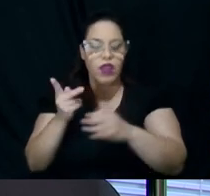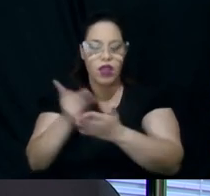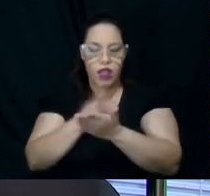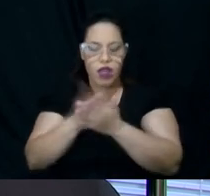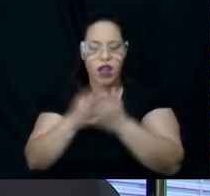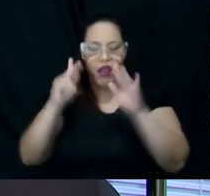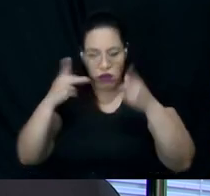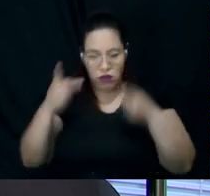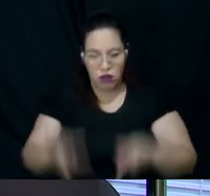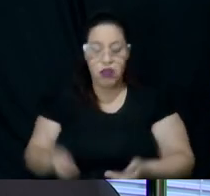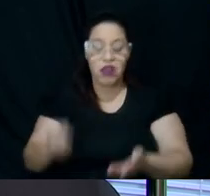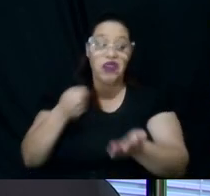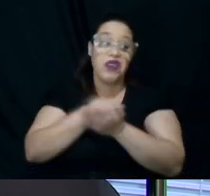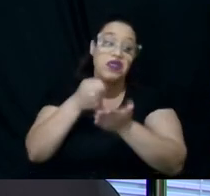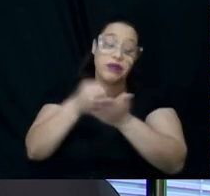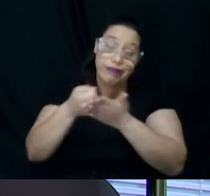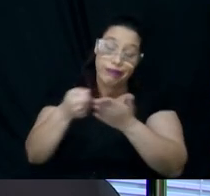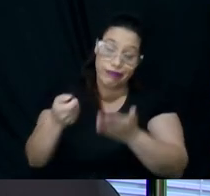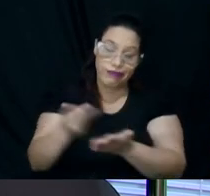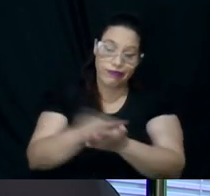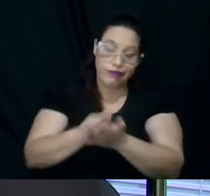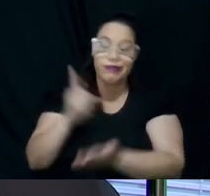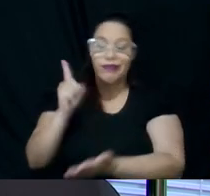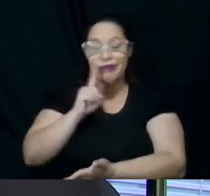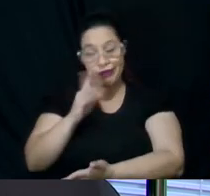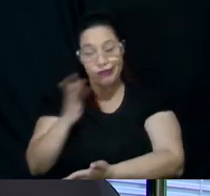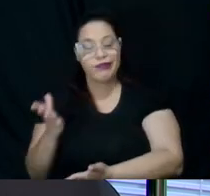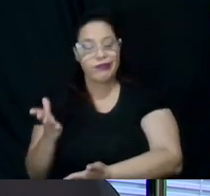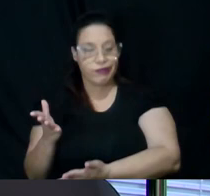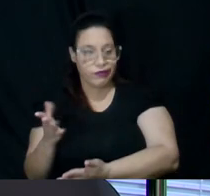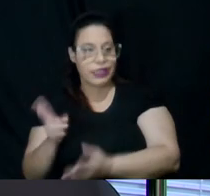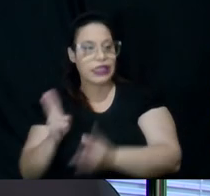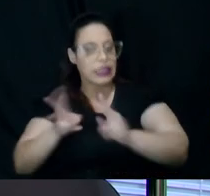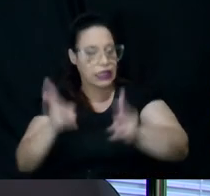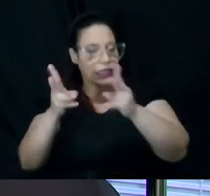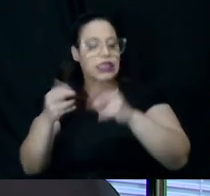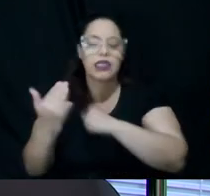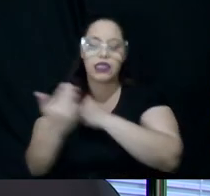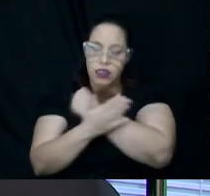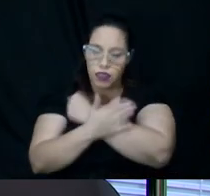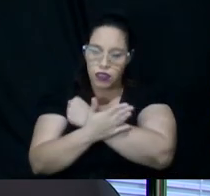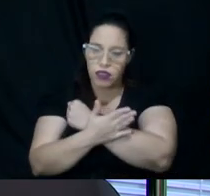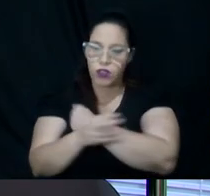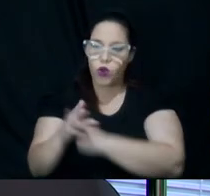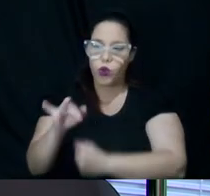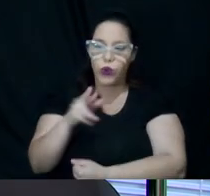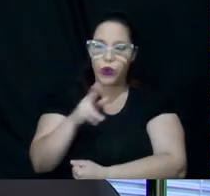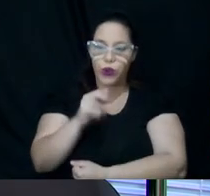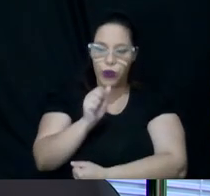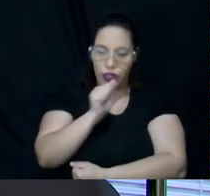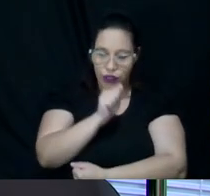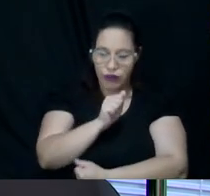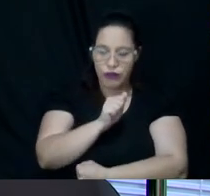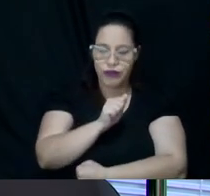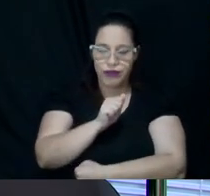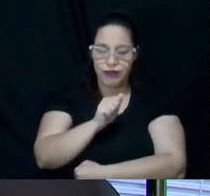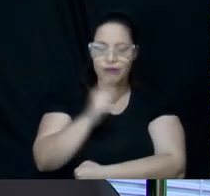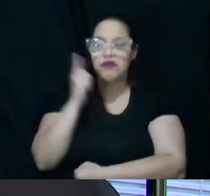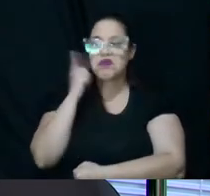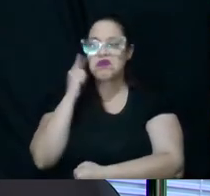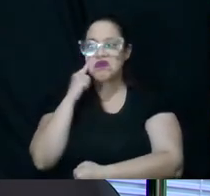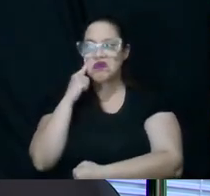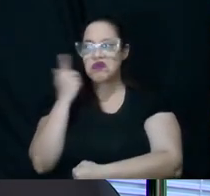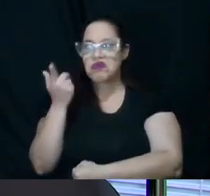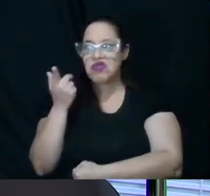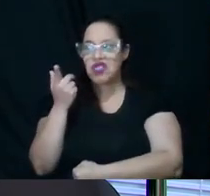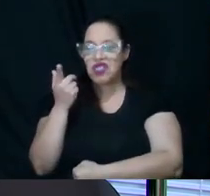no erro não. Então, por isso que sempre procurar uma ajuda, procurar uma consultoria, tentar identificar os seus maiores gargalos e seus